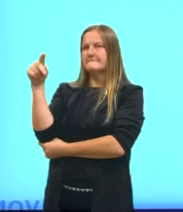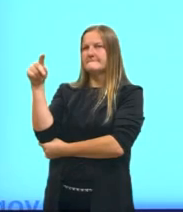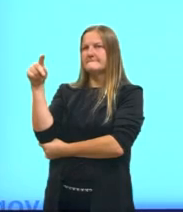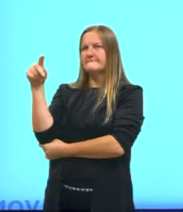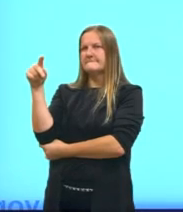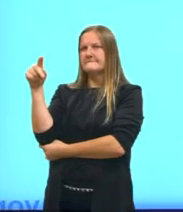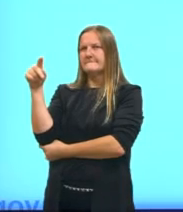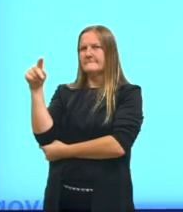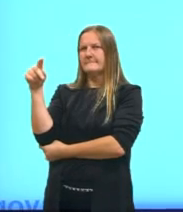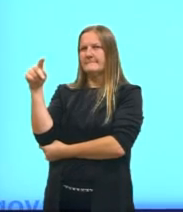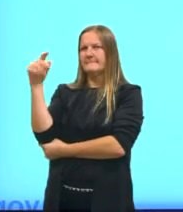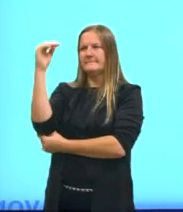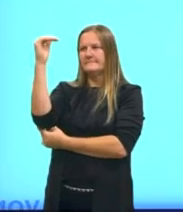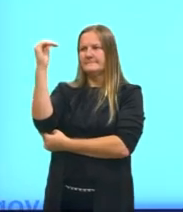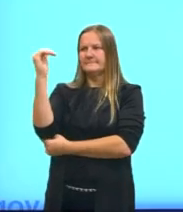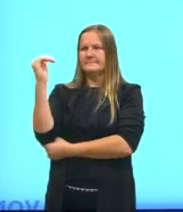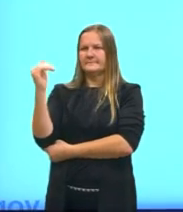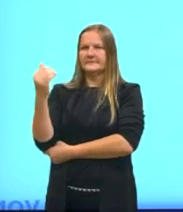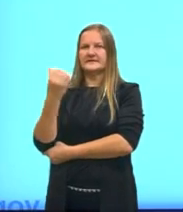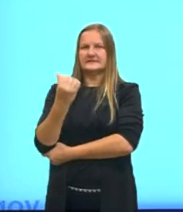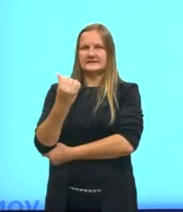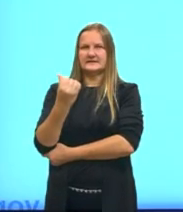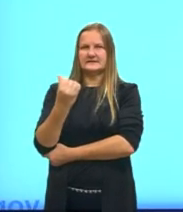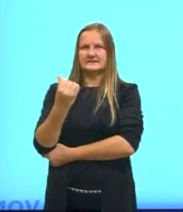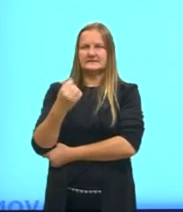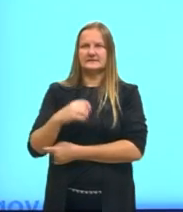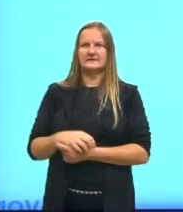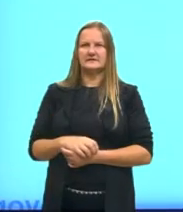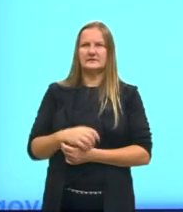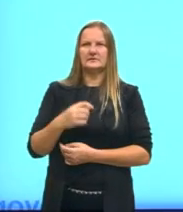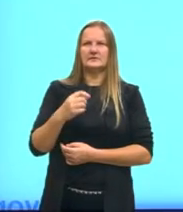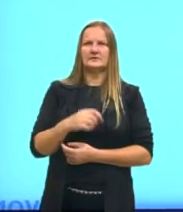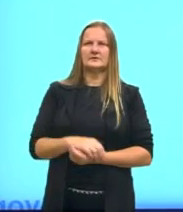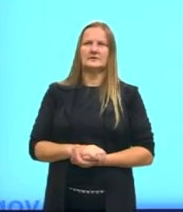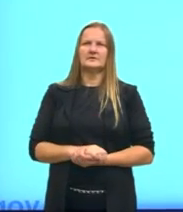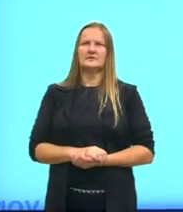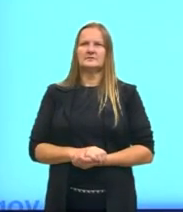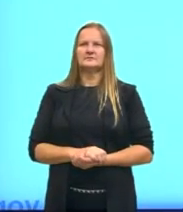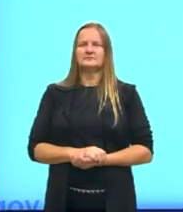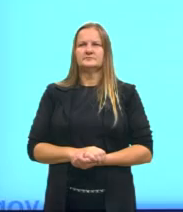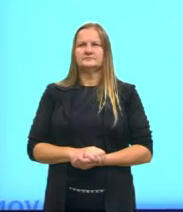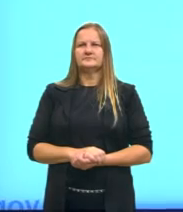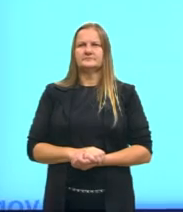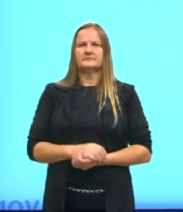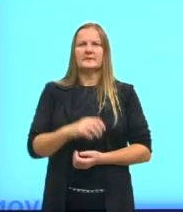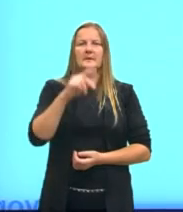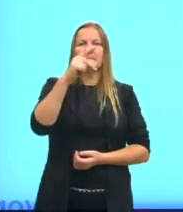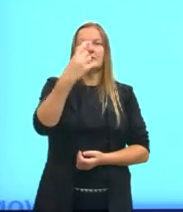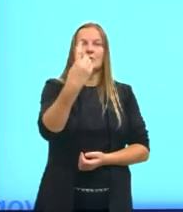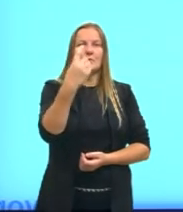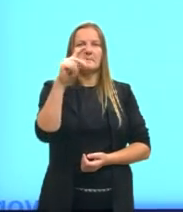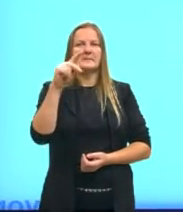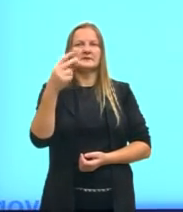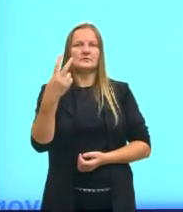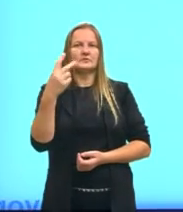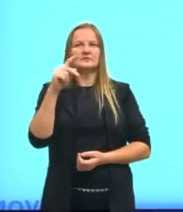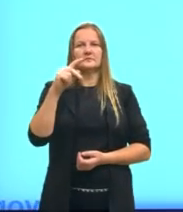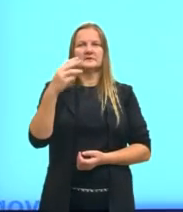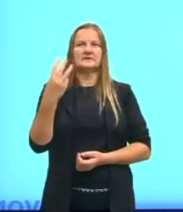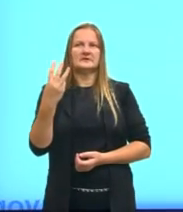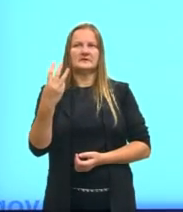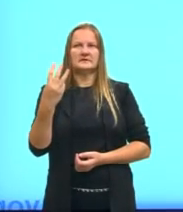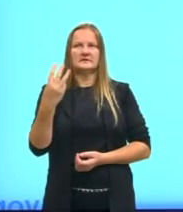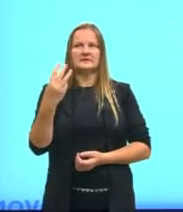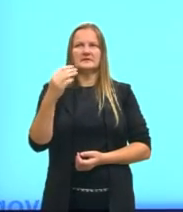seis linhas Portal p6 então eu voltei P1 P2 p3 qual que seria essa linha